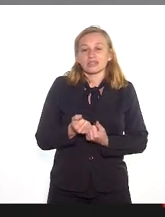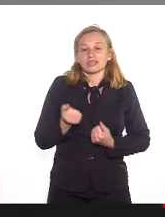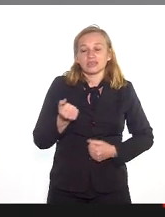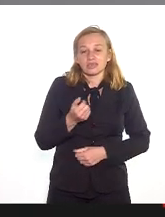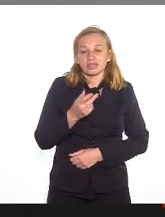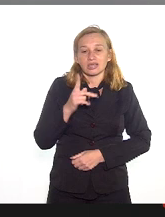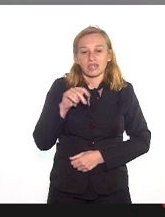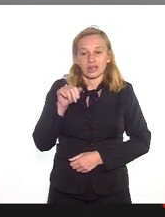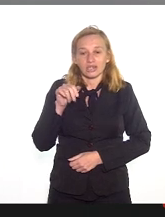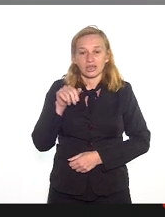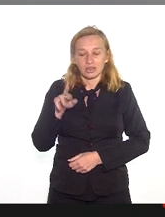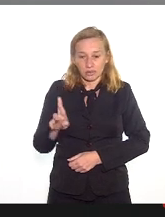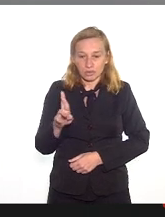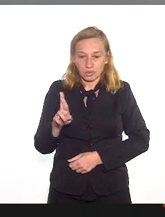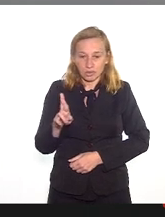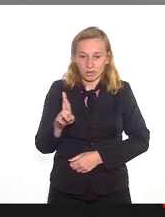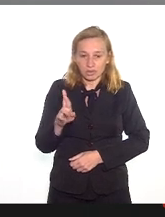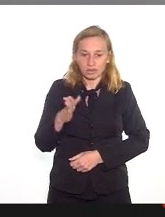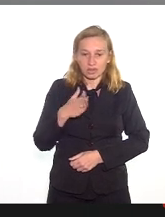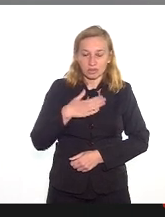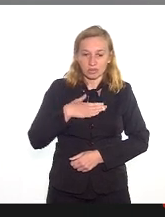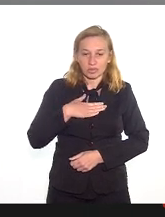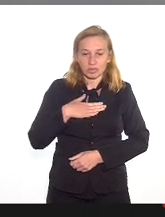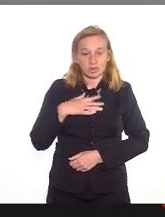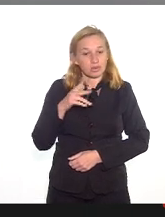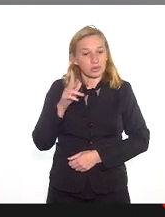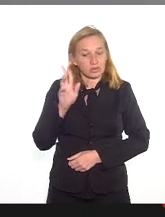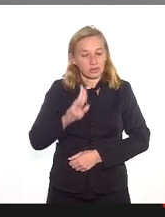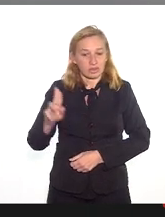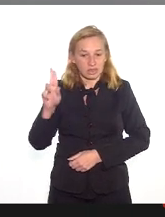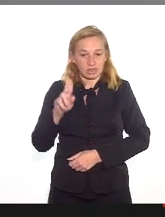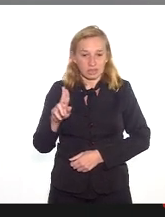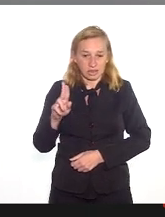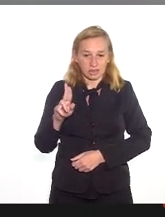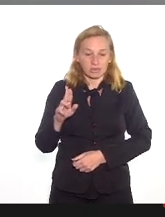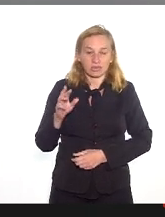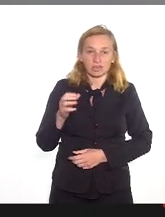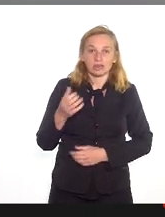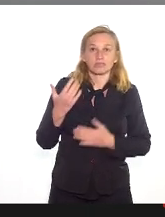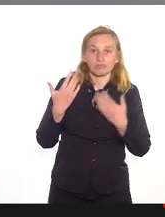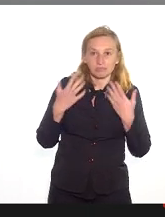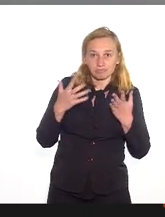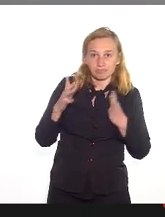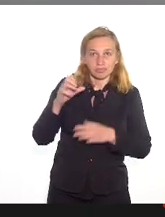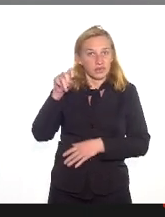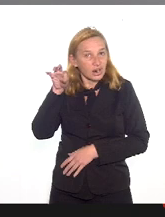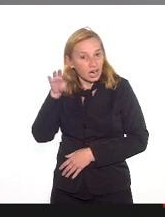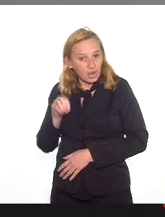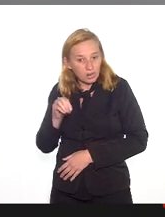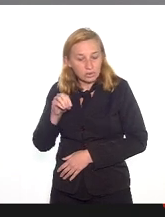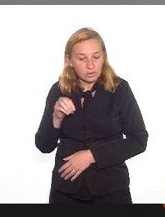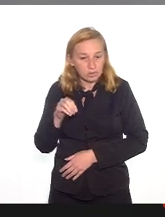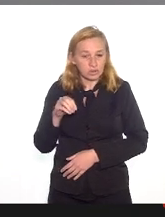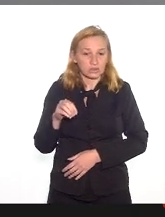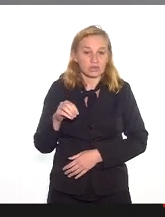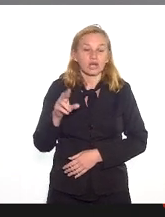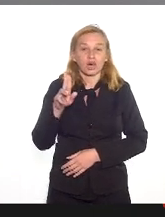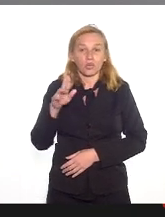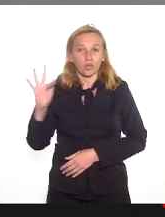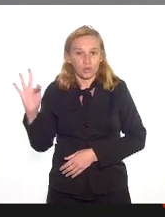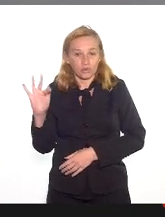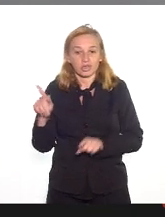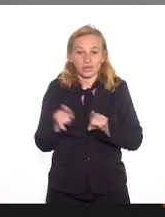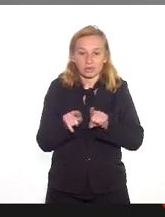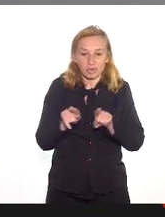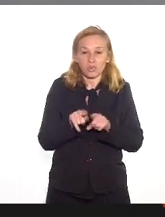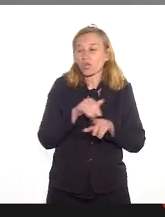onde sou professor da Universidade Federal Fluminense. Eu queria agradecer ao reitor Antônio Cláudio, que prontamente nos atendeu, aliás, a UF também,